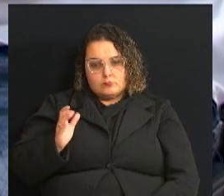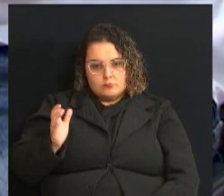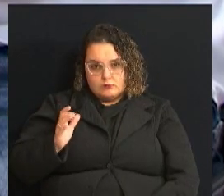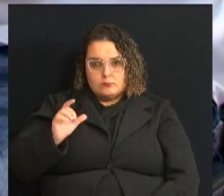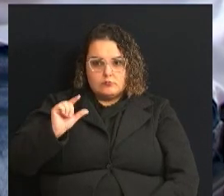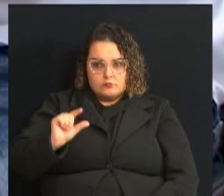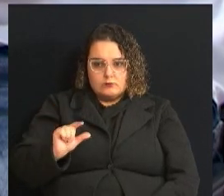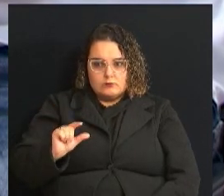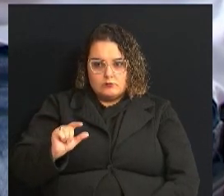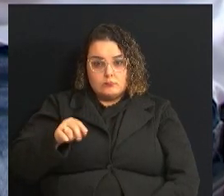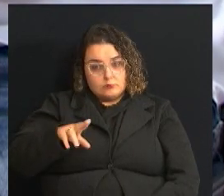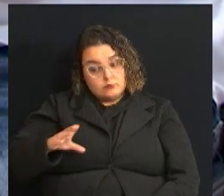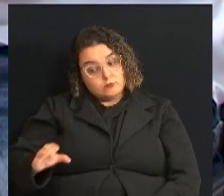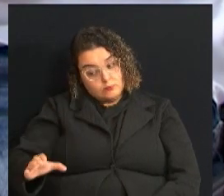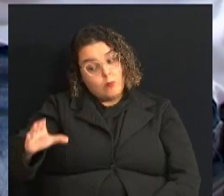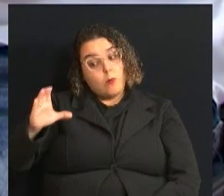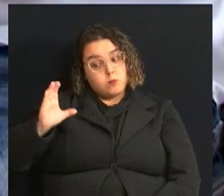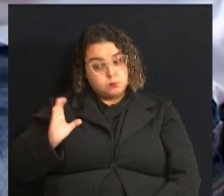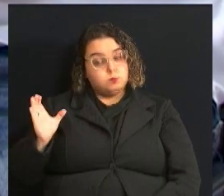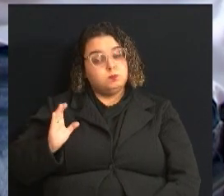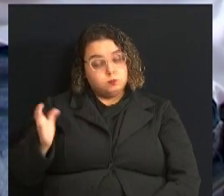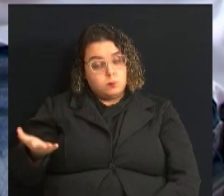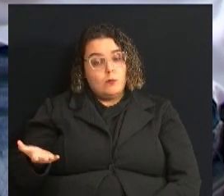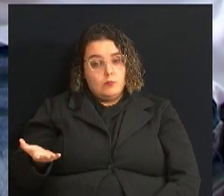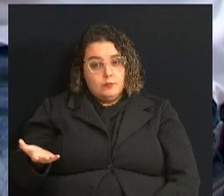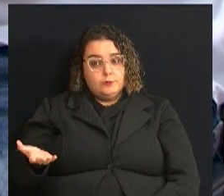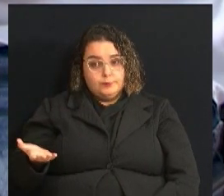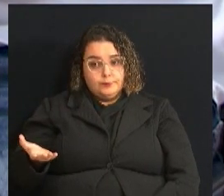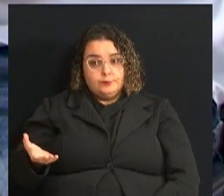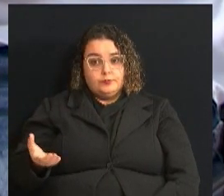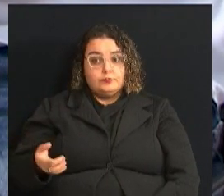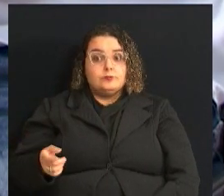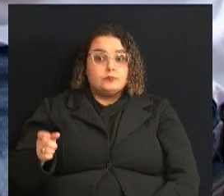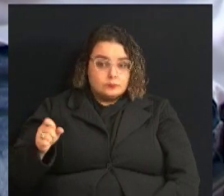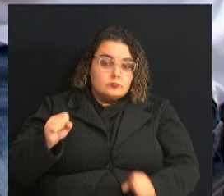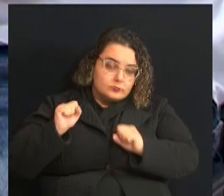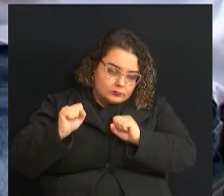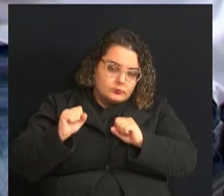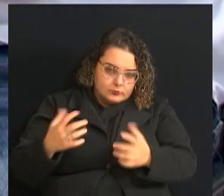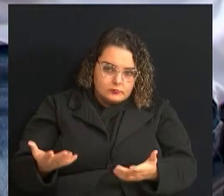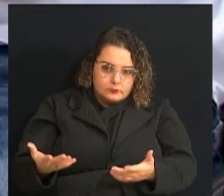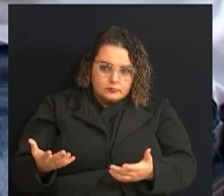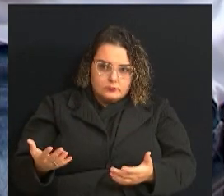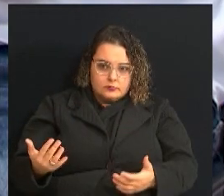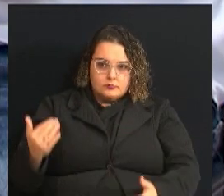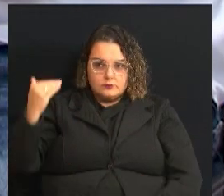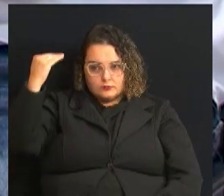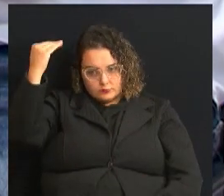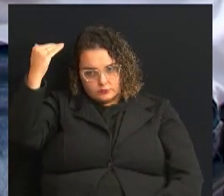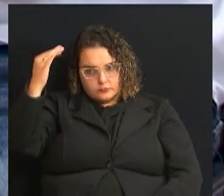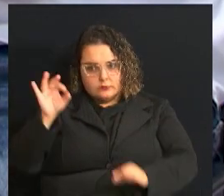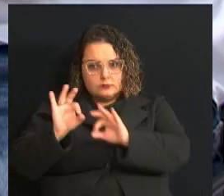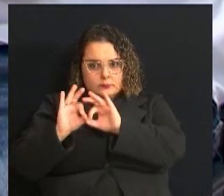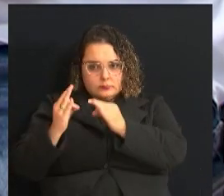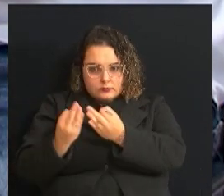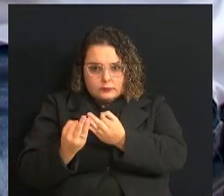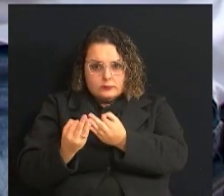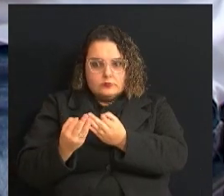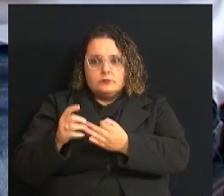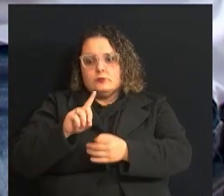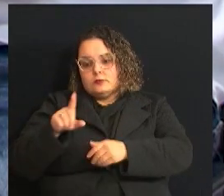com um certo poder aquisitivo, que tem condições de que um dos adultos da família, né, não esteja